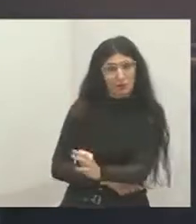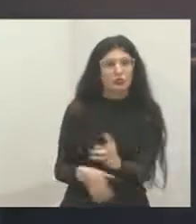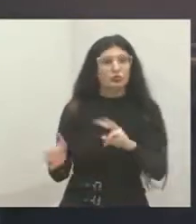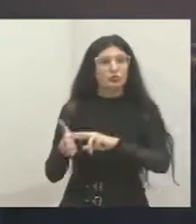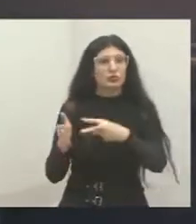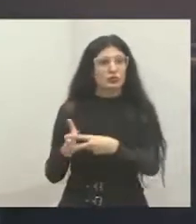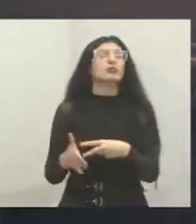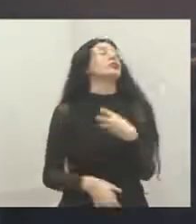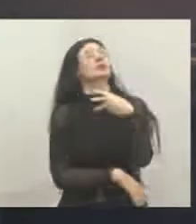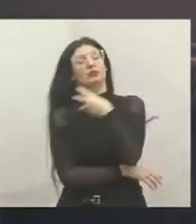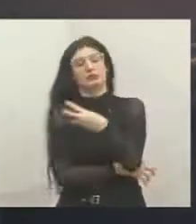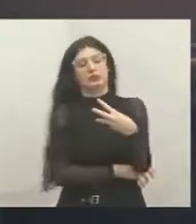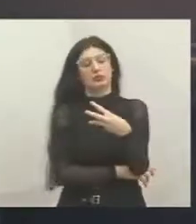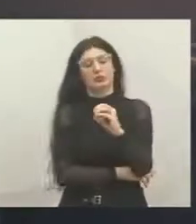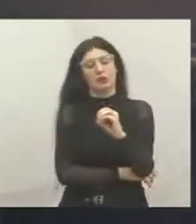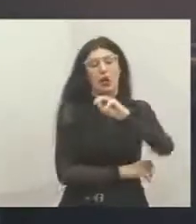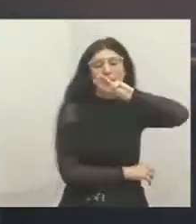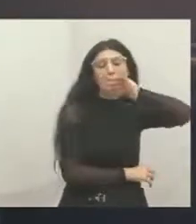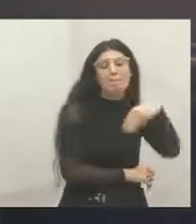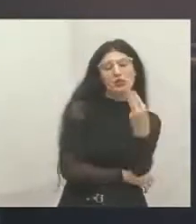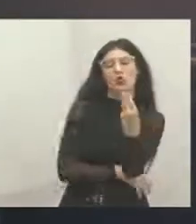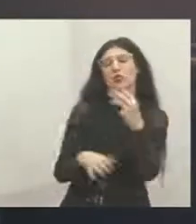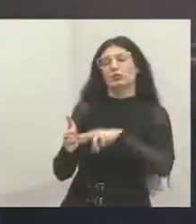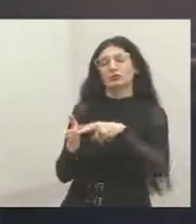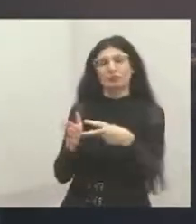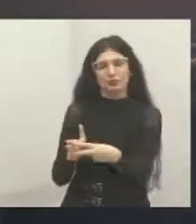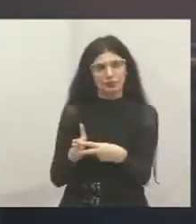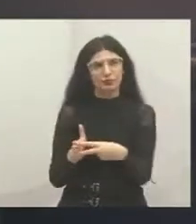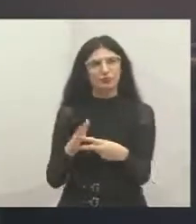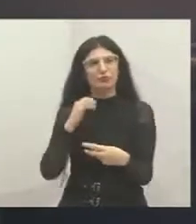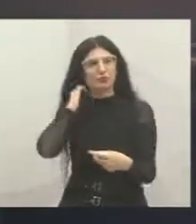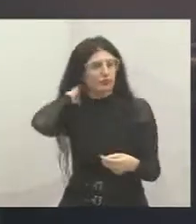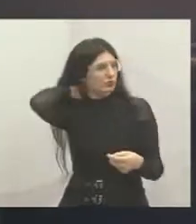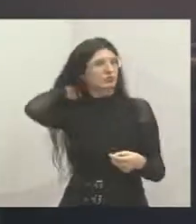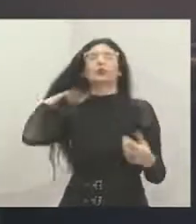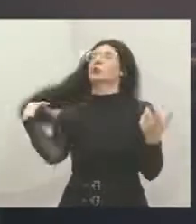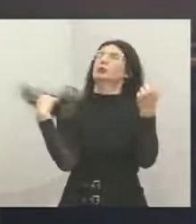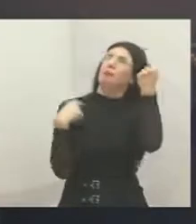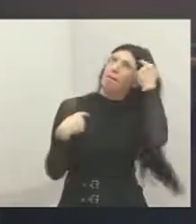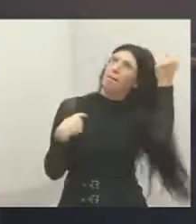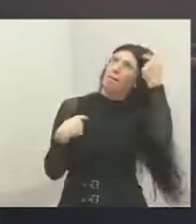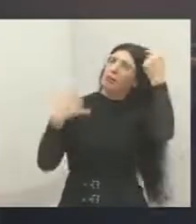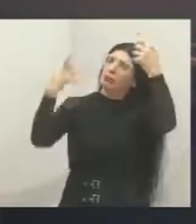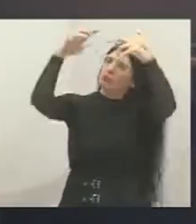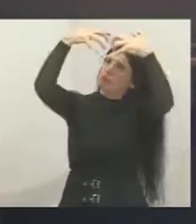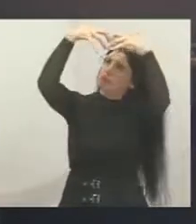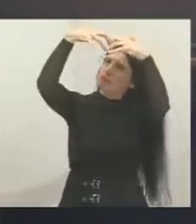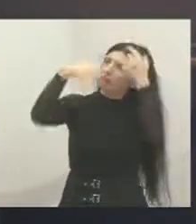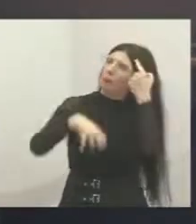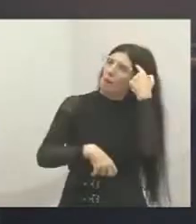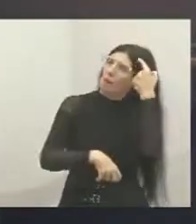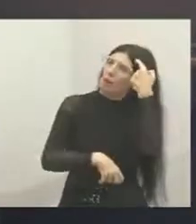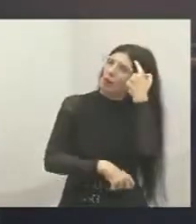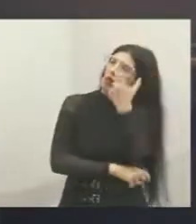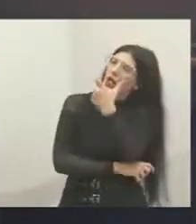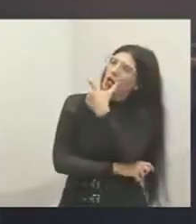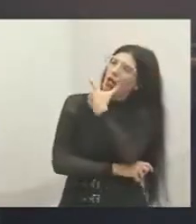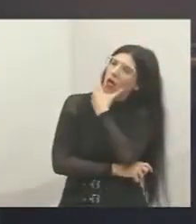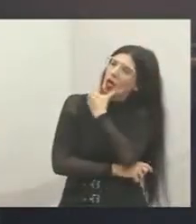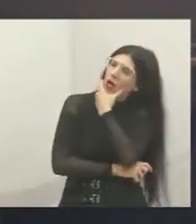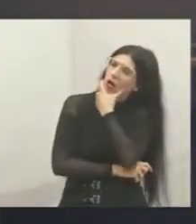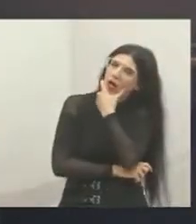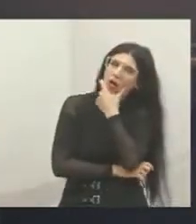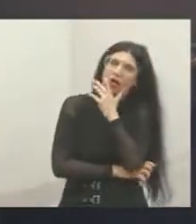que são 330 milhões. Esse é um raciocínio que todo mundo faz, é um